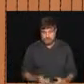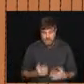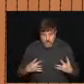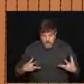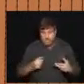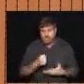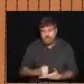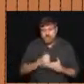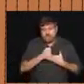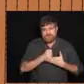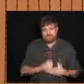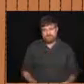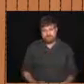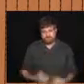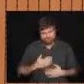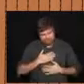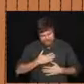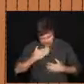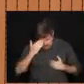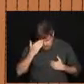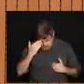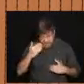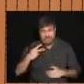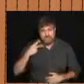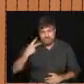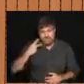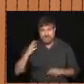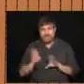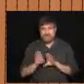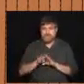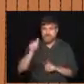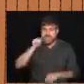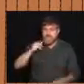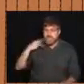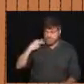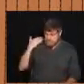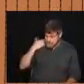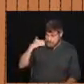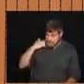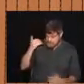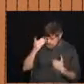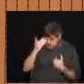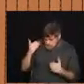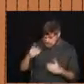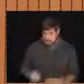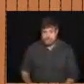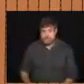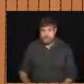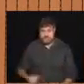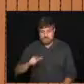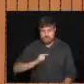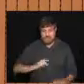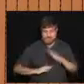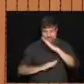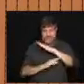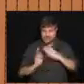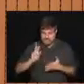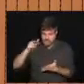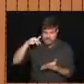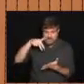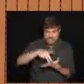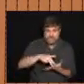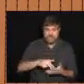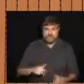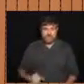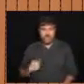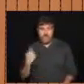todos. Mais uma vez, muito grato aos vereadores e à vereadora dessa casa por abrirem esse espaço. Hoje, na